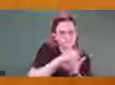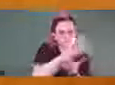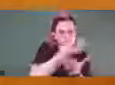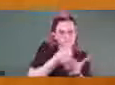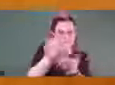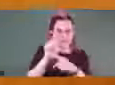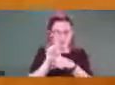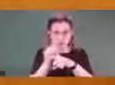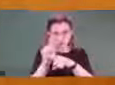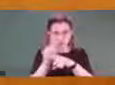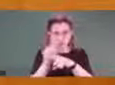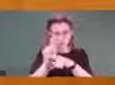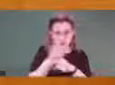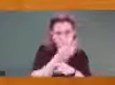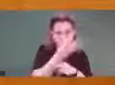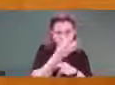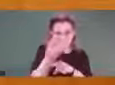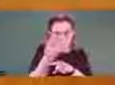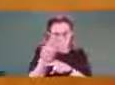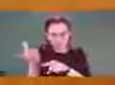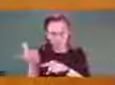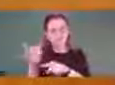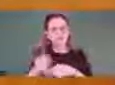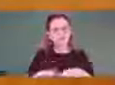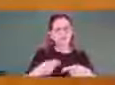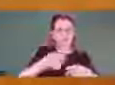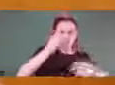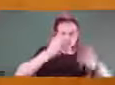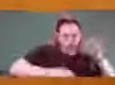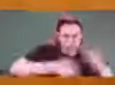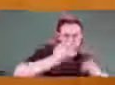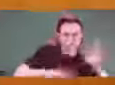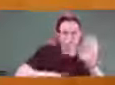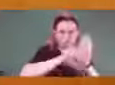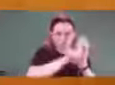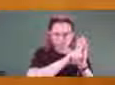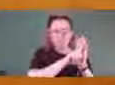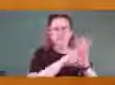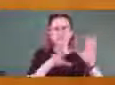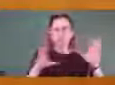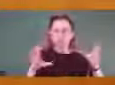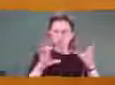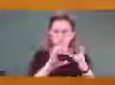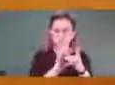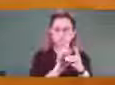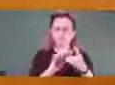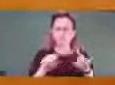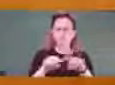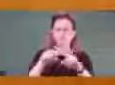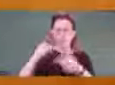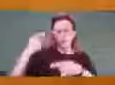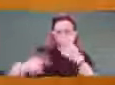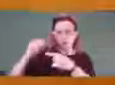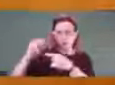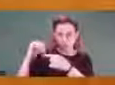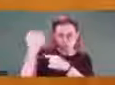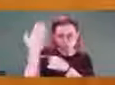papel dos poderes legislativo e judiciário A política externa brasileira e os temas da geopolítica